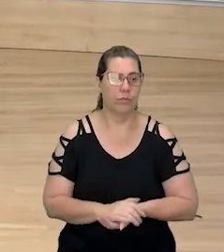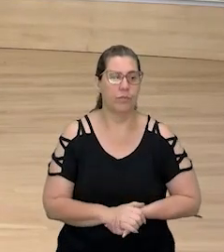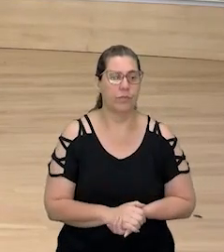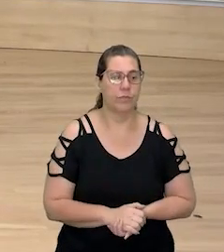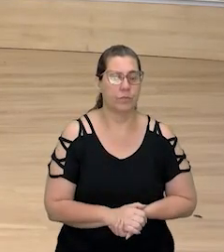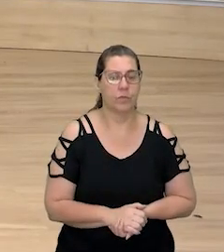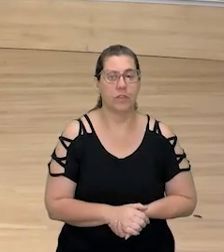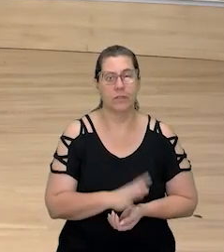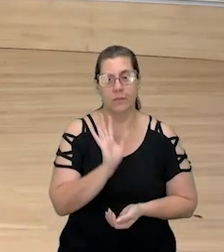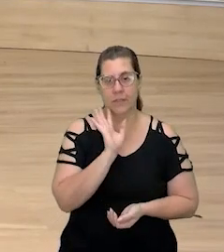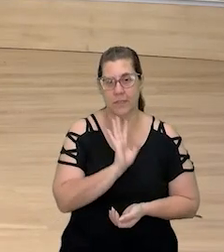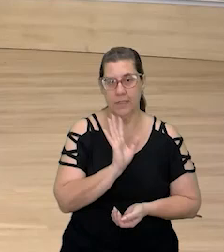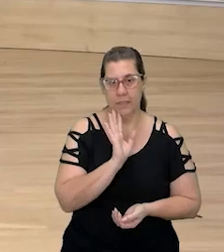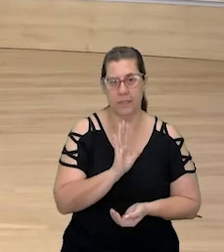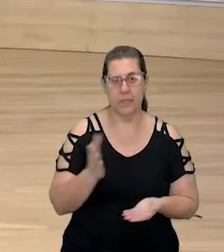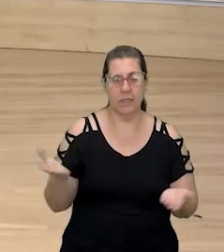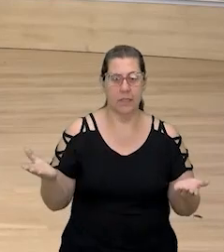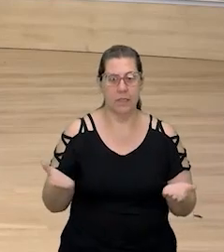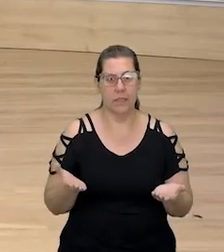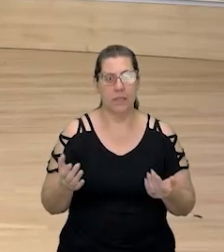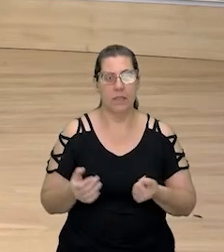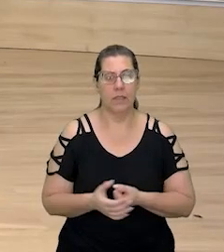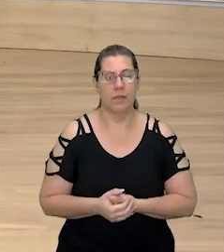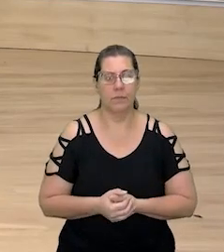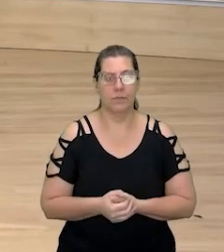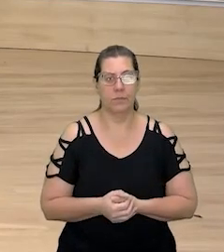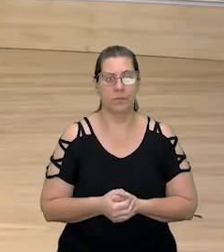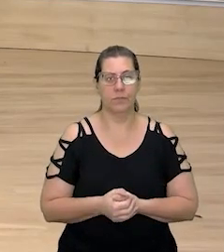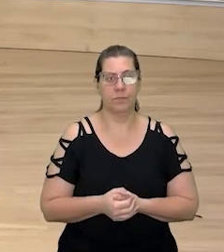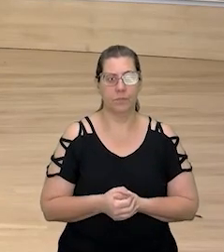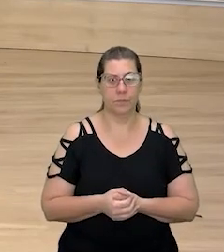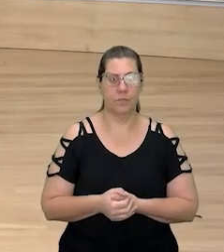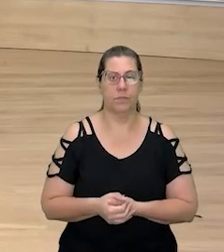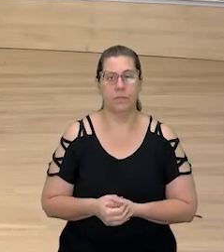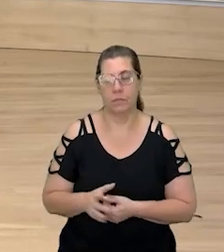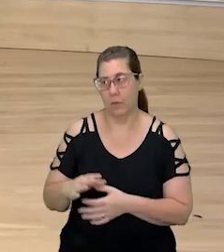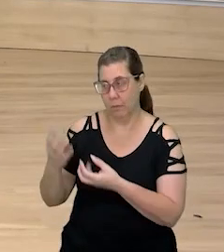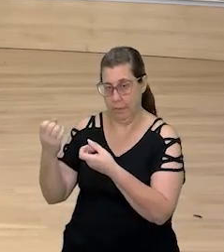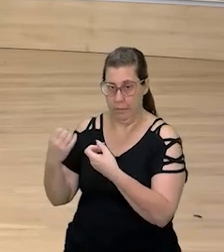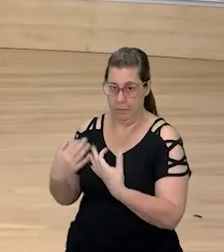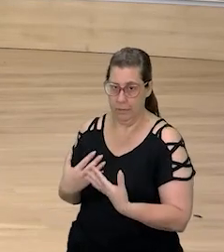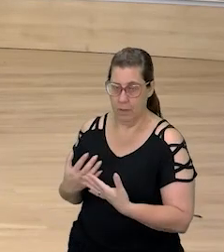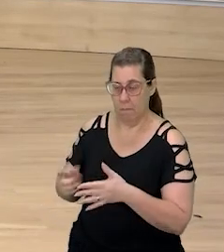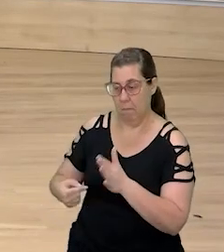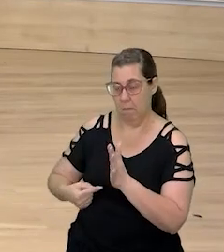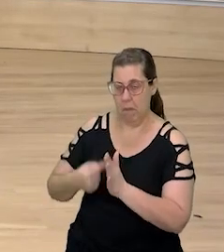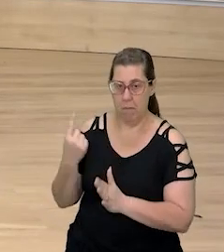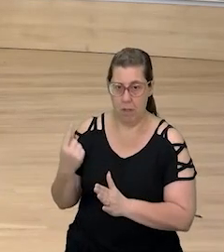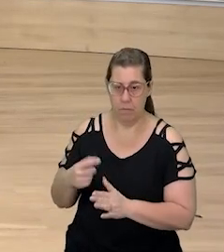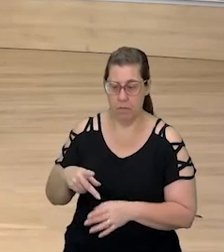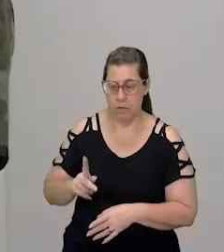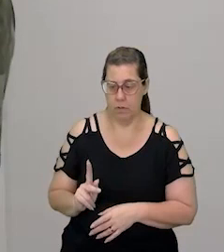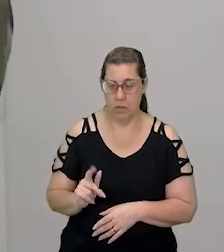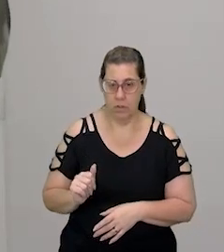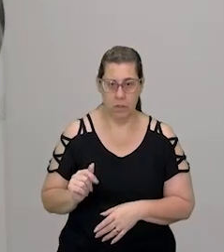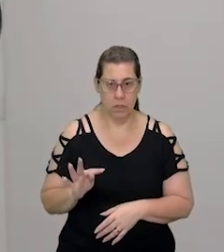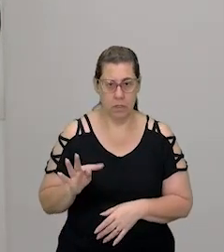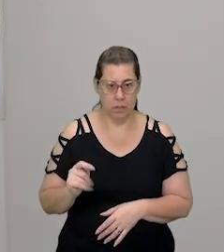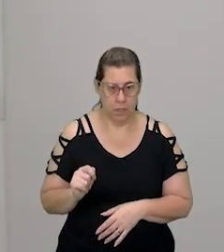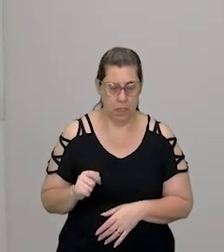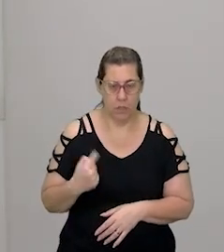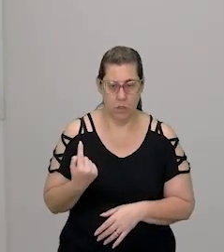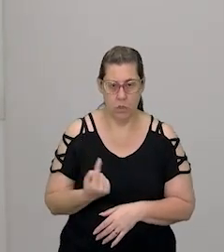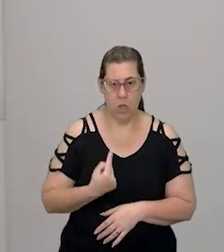isso vai ser bem bacana de colocar no vídeo de vocês. Então, vamos lá, me explica. Primeiramente, direito. Eu vou fazer o catar sozinho, tá.